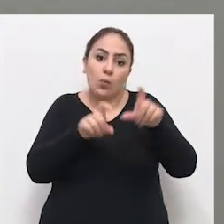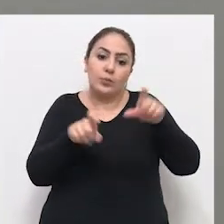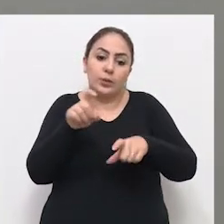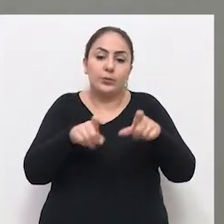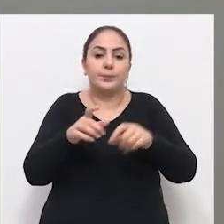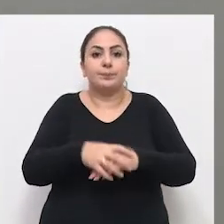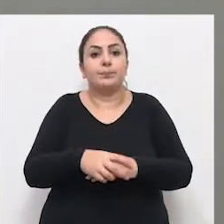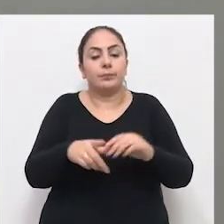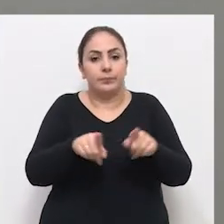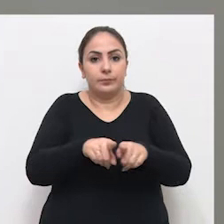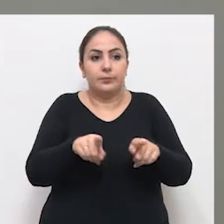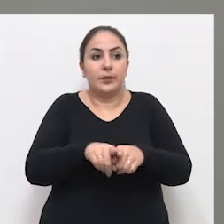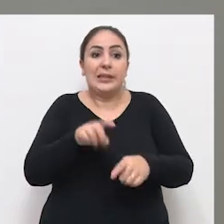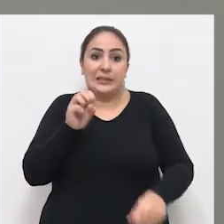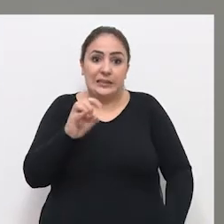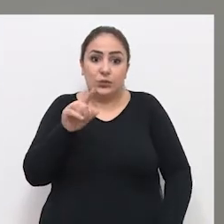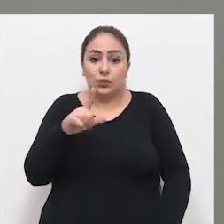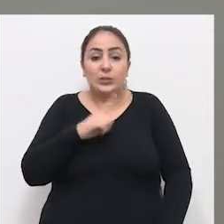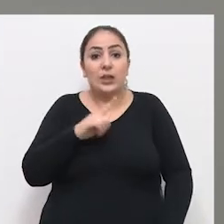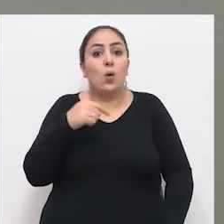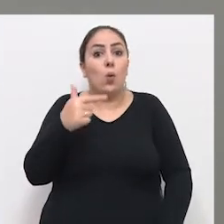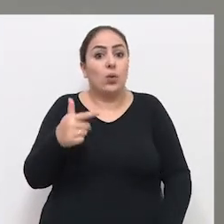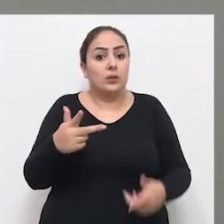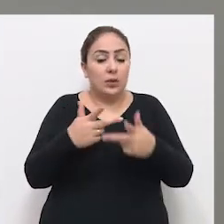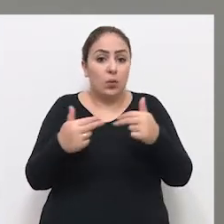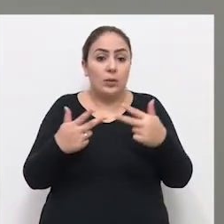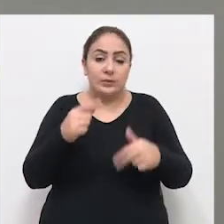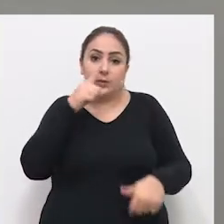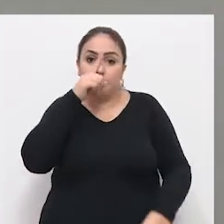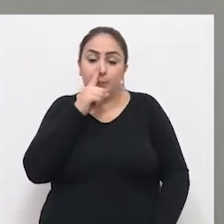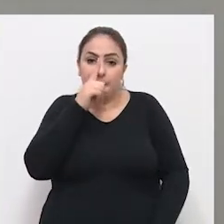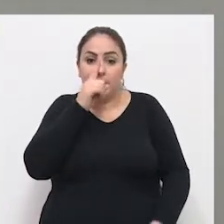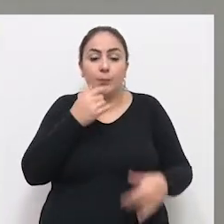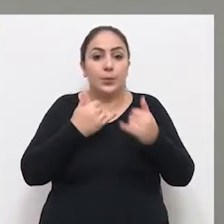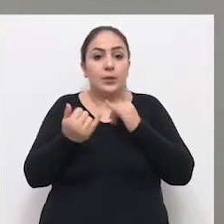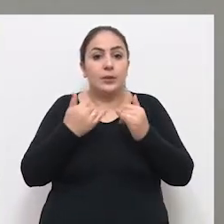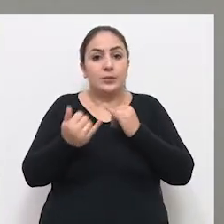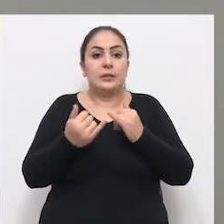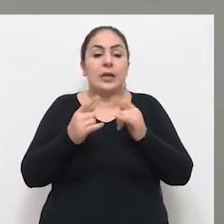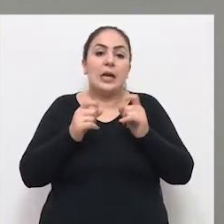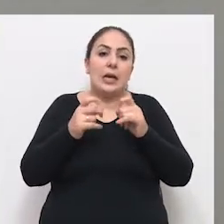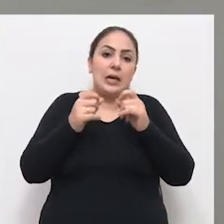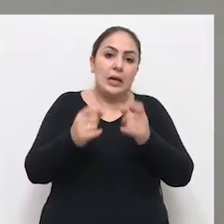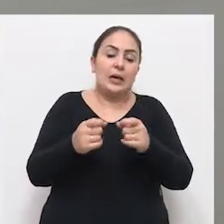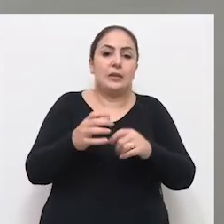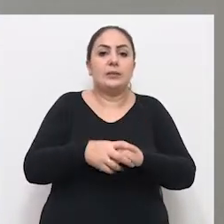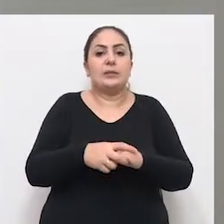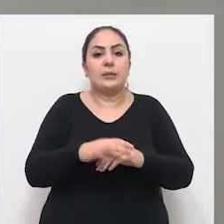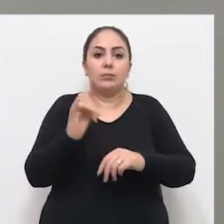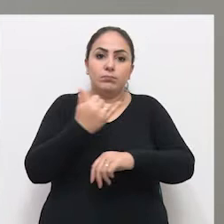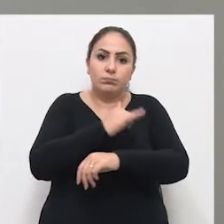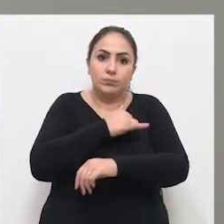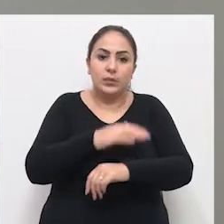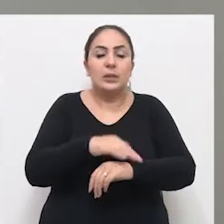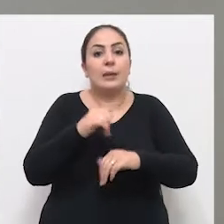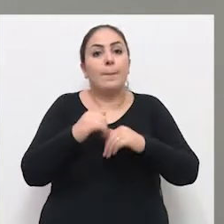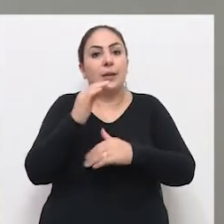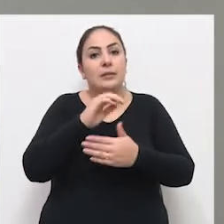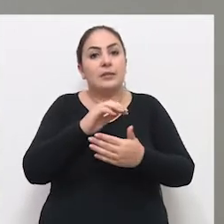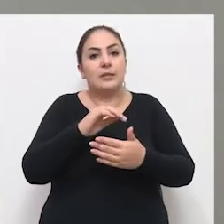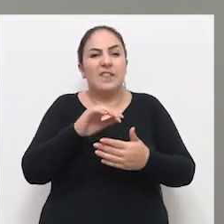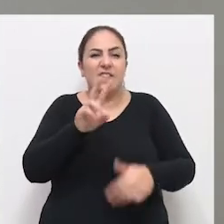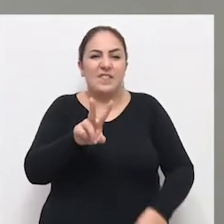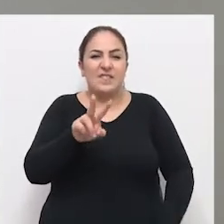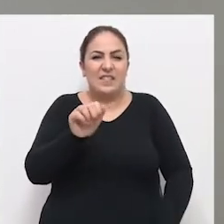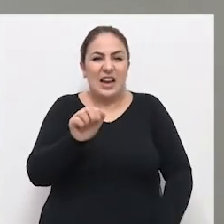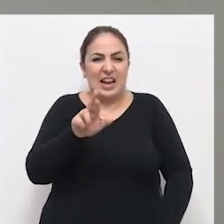computador. E também se você tem outros fatores de risco, como alguns tipos de câncer, obesidade e muitas varizes